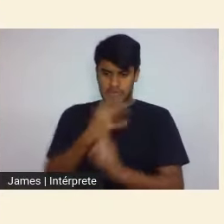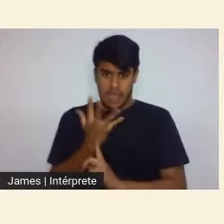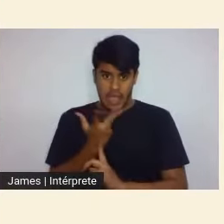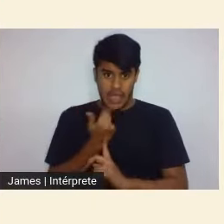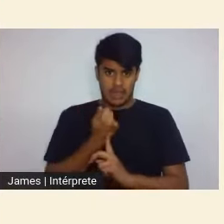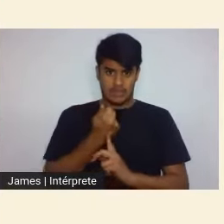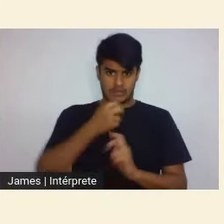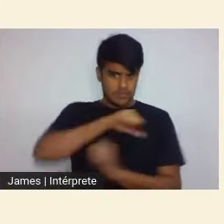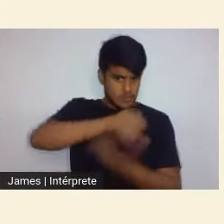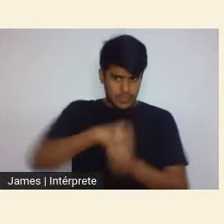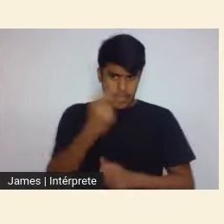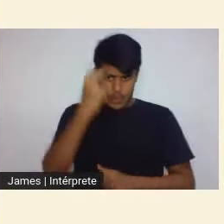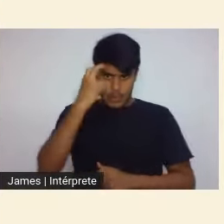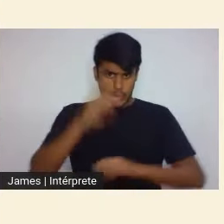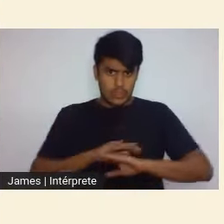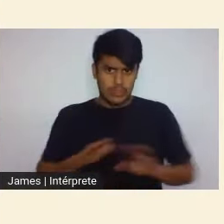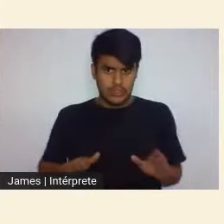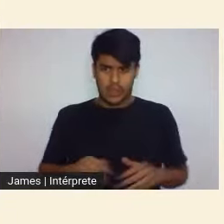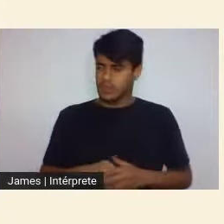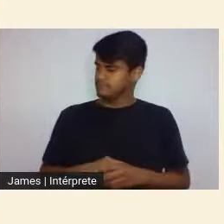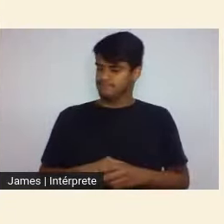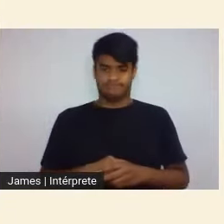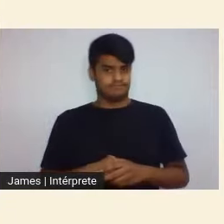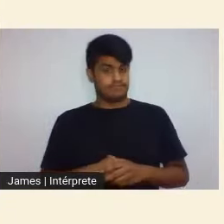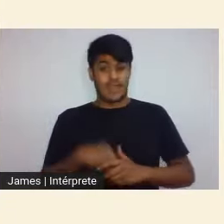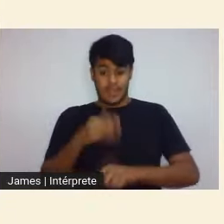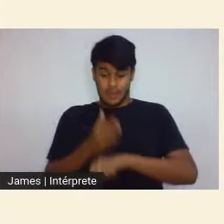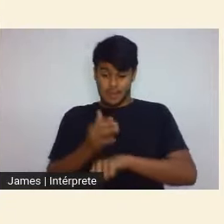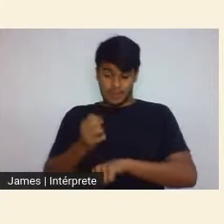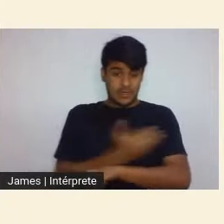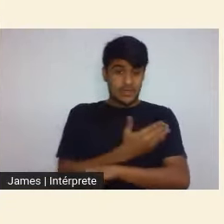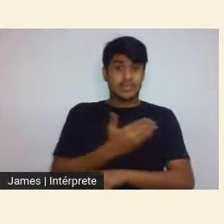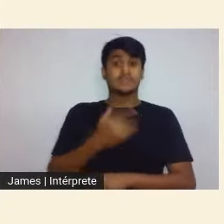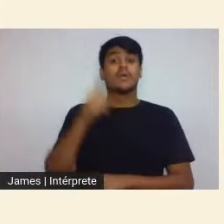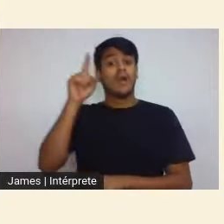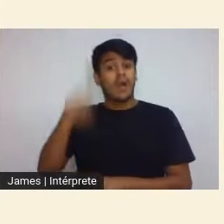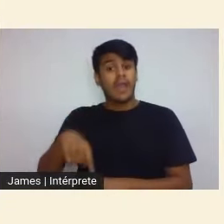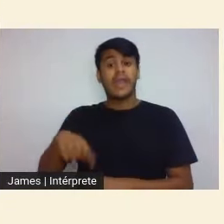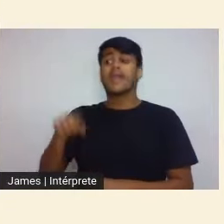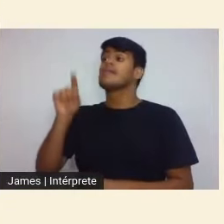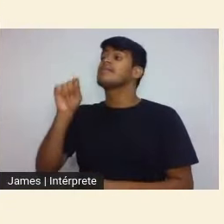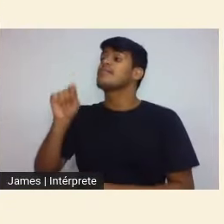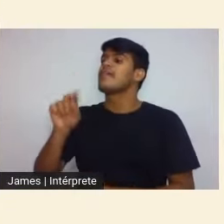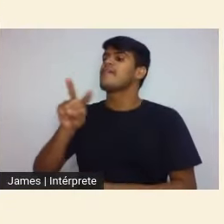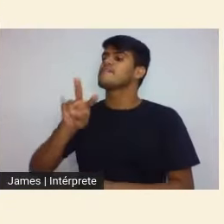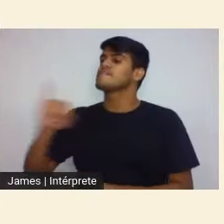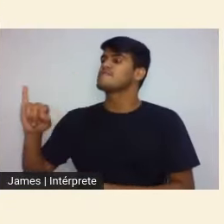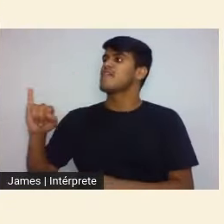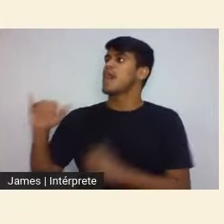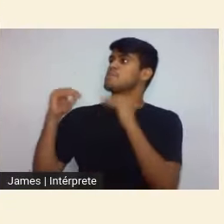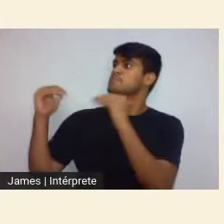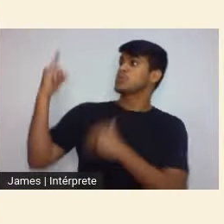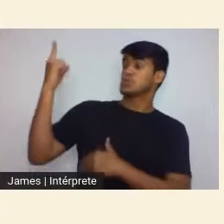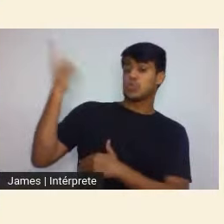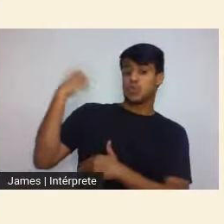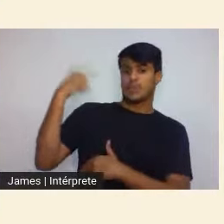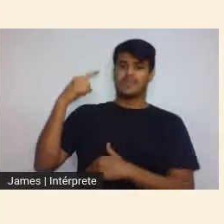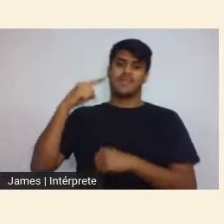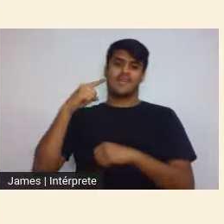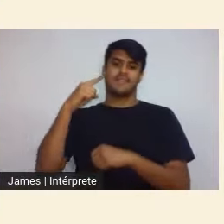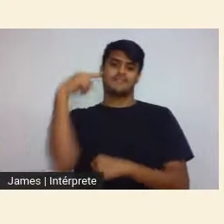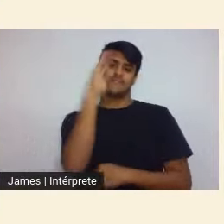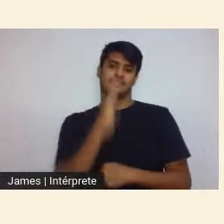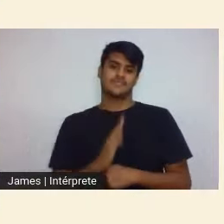cultura. Quer dizer, o que está em jogo é a dominação em termos do país, o que está em jogo, não é,